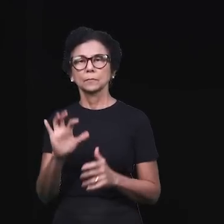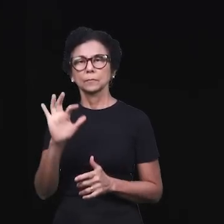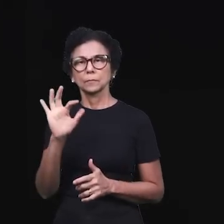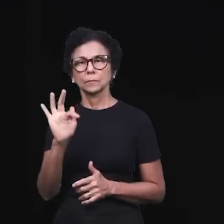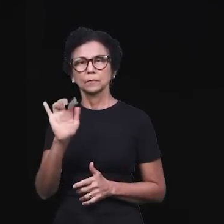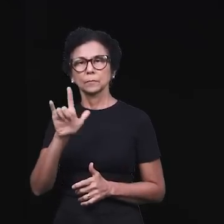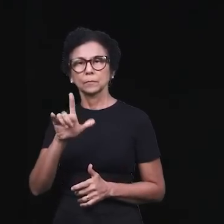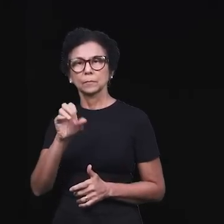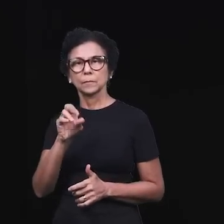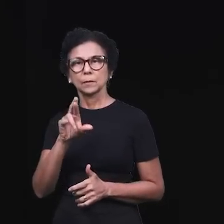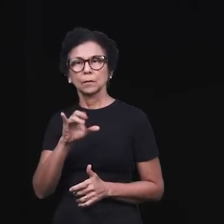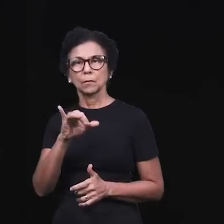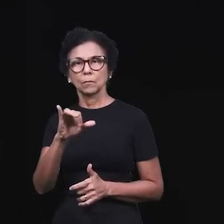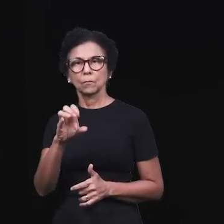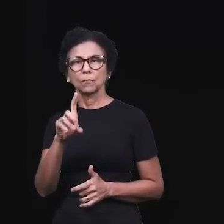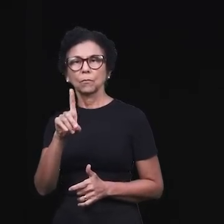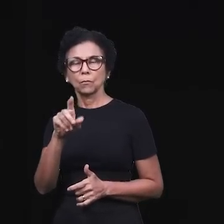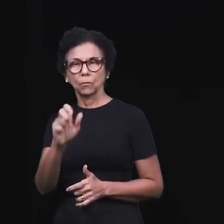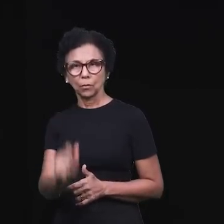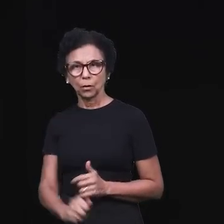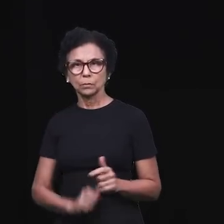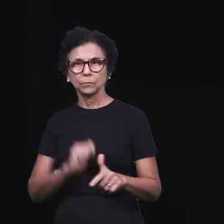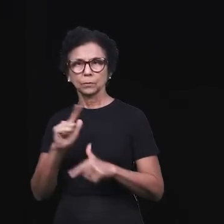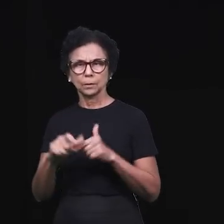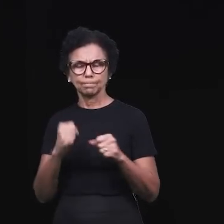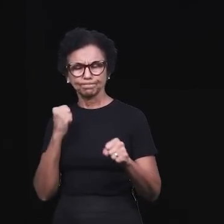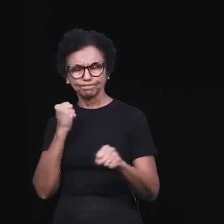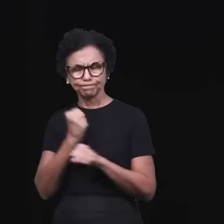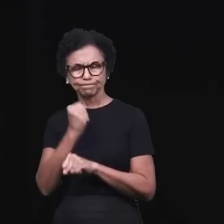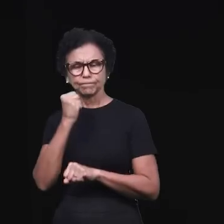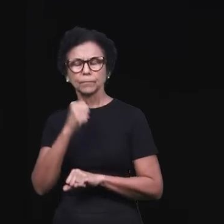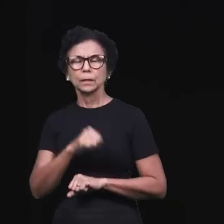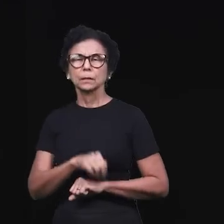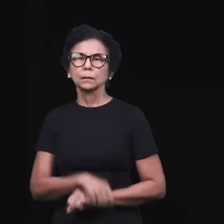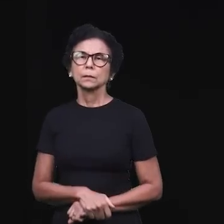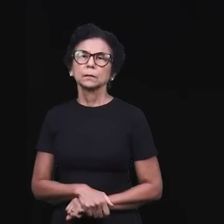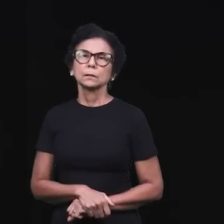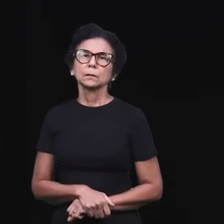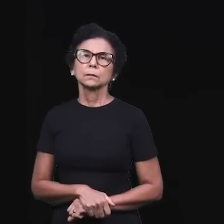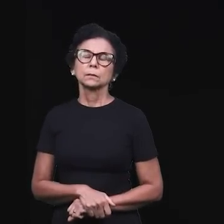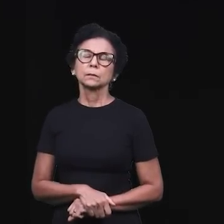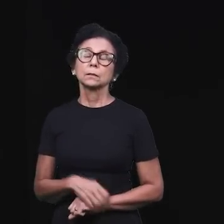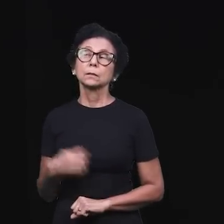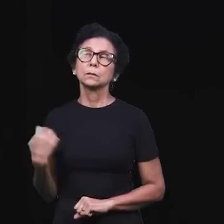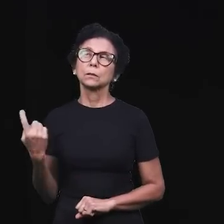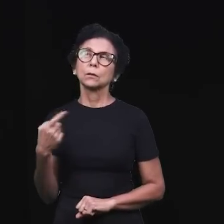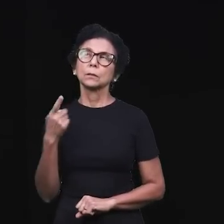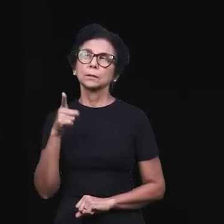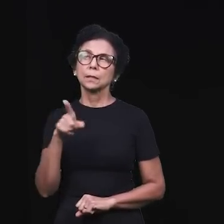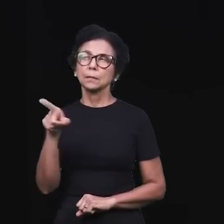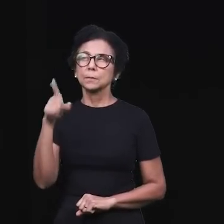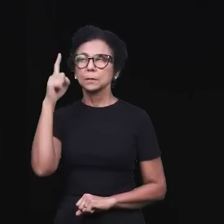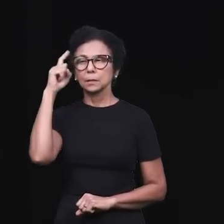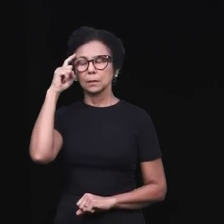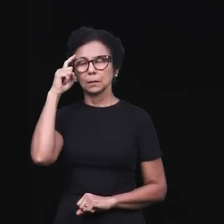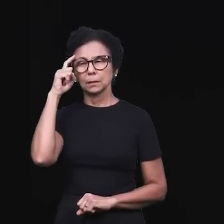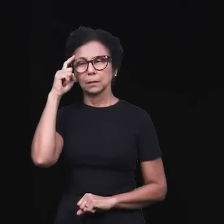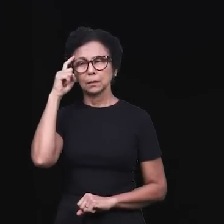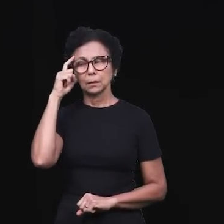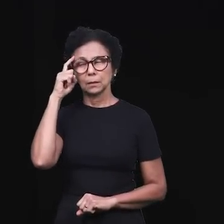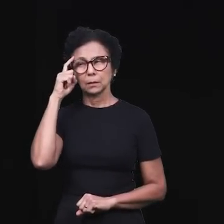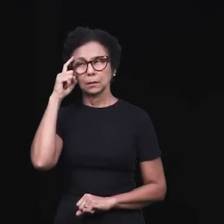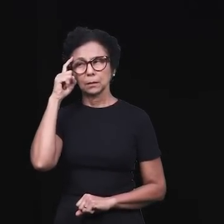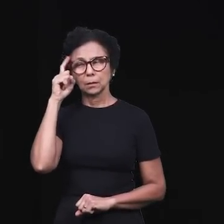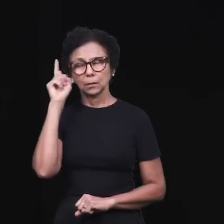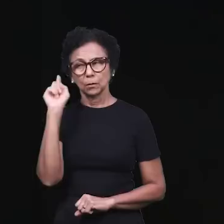intenso, porque nós, para você ter uma ideia, nós fizemos um programa, às vezes, na